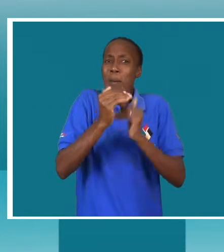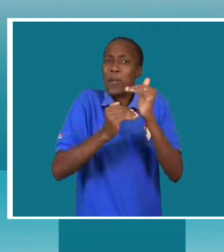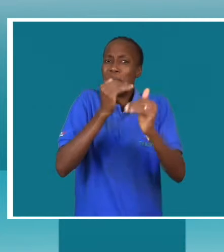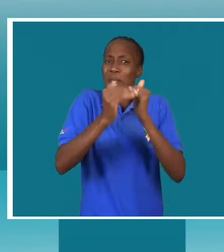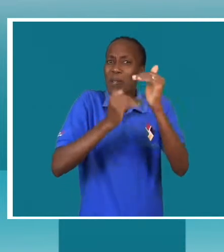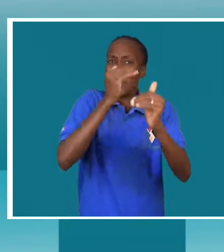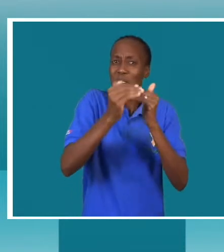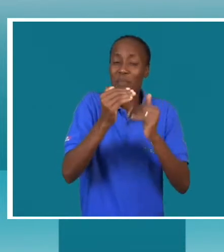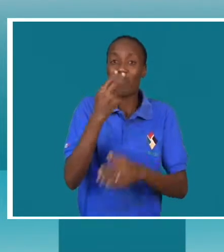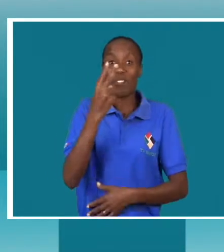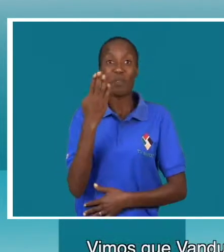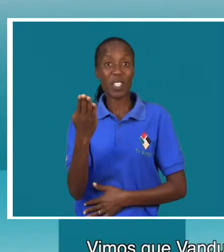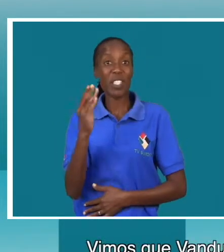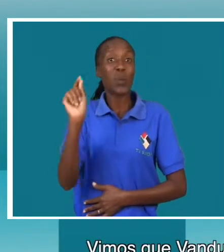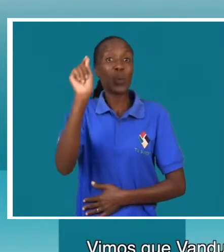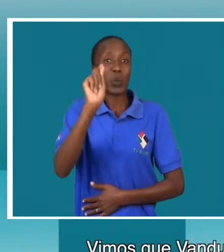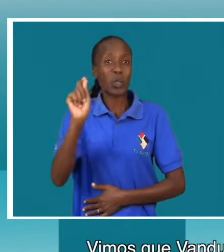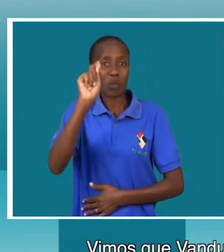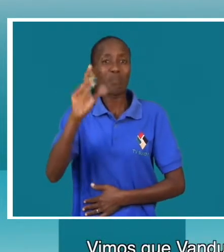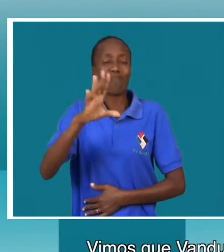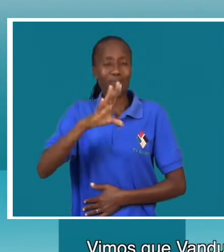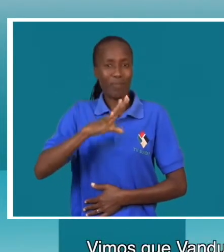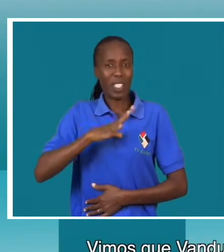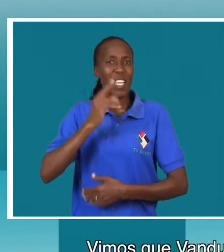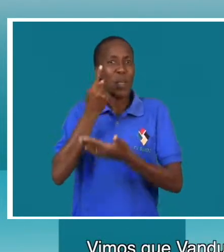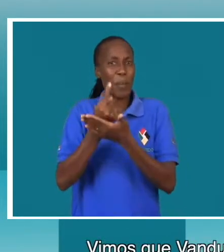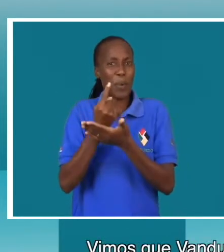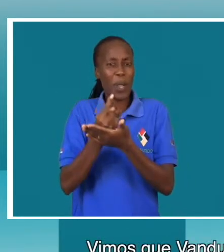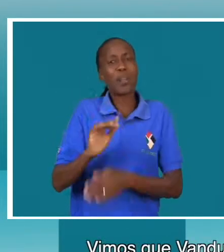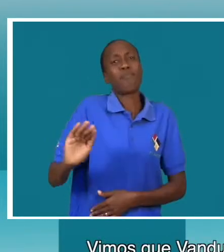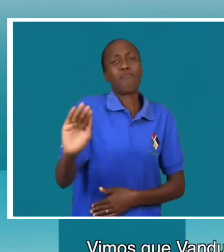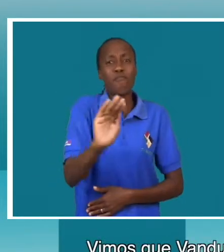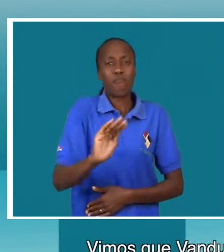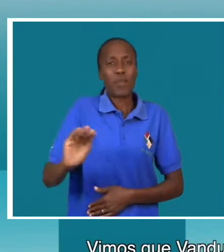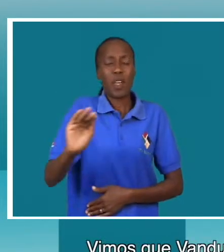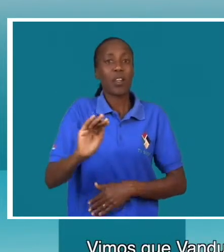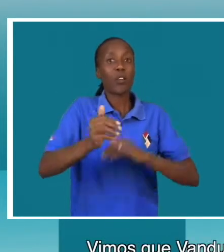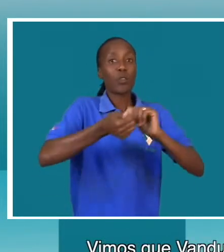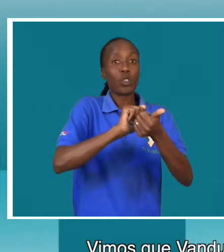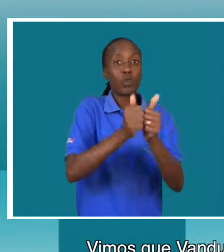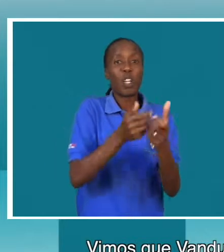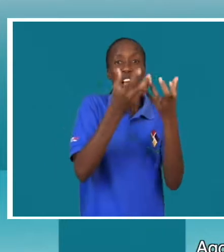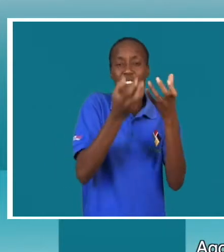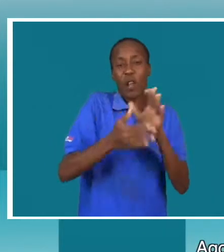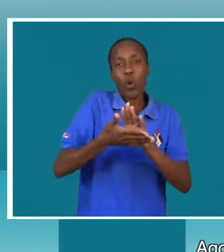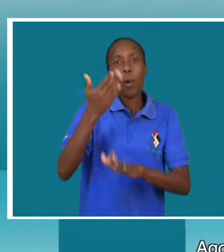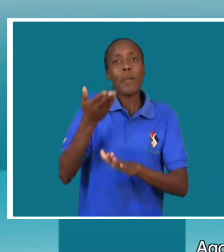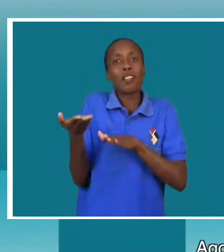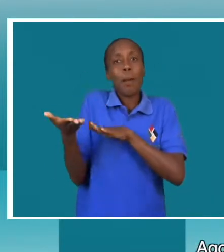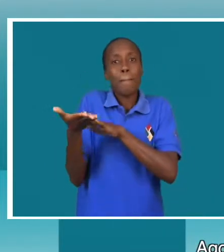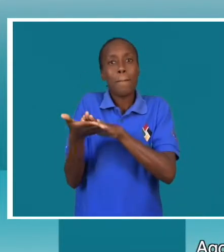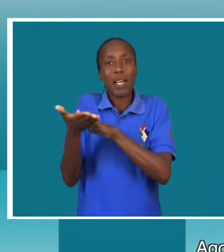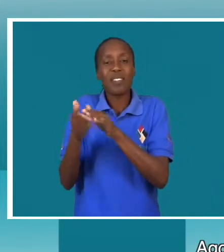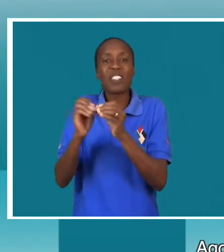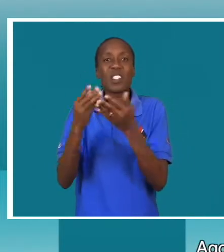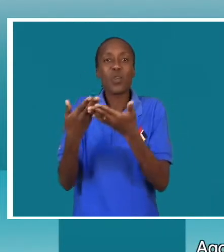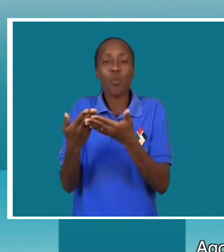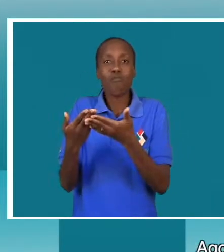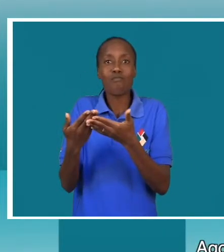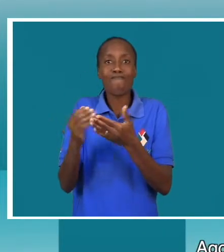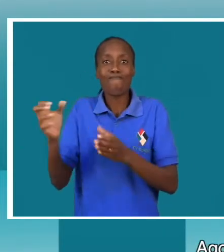máximo para o desenvolvimento. Fomos ver também que o Banduz tem um bom potencial na área de desporto. Agora só falta o